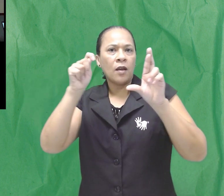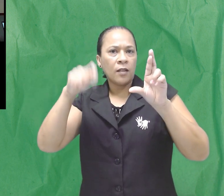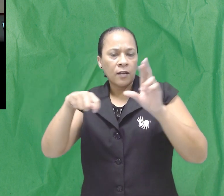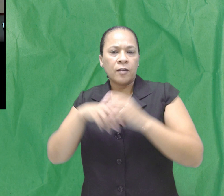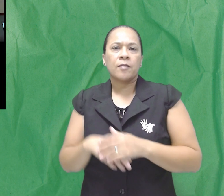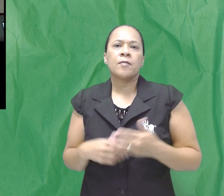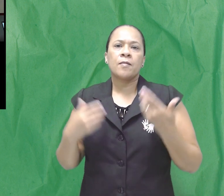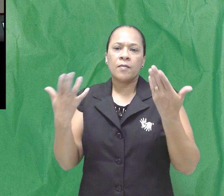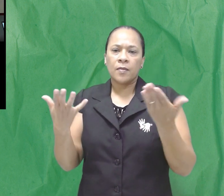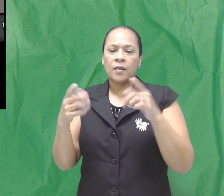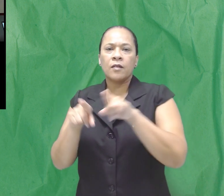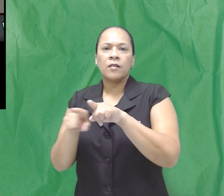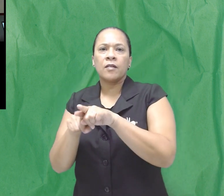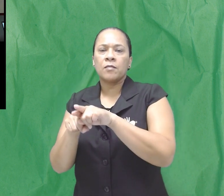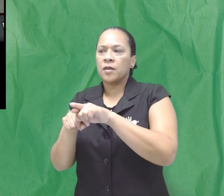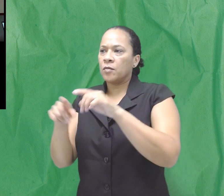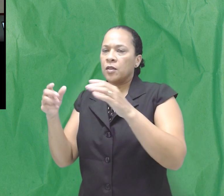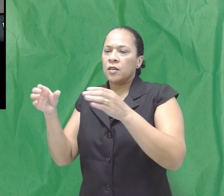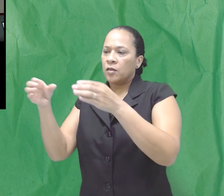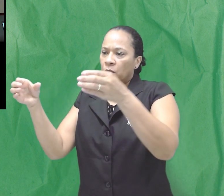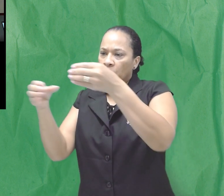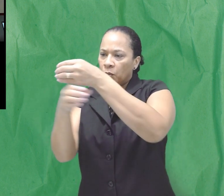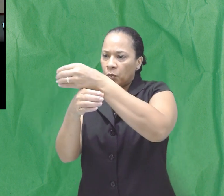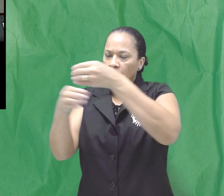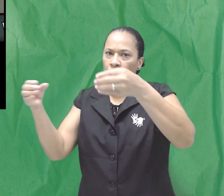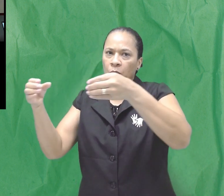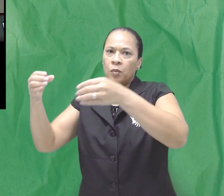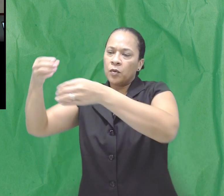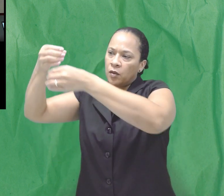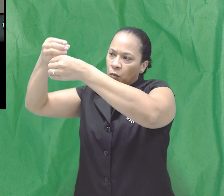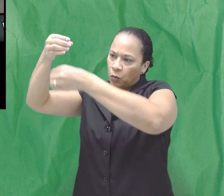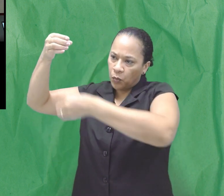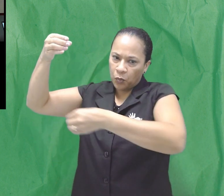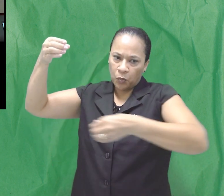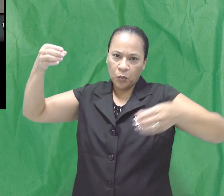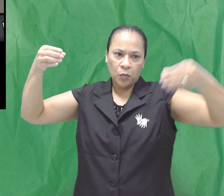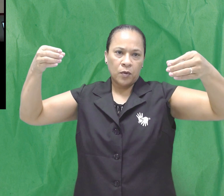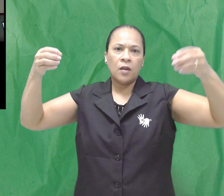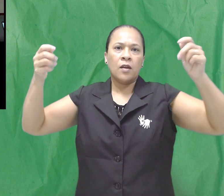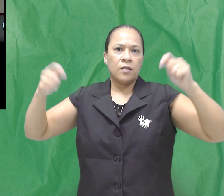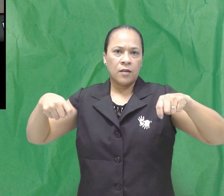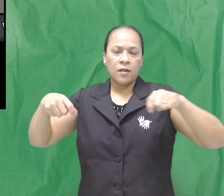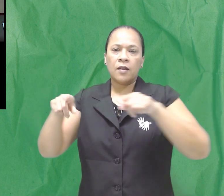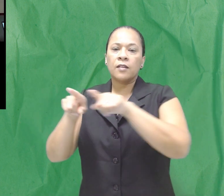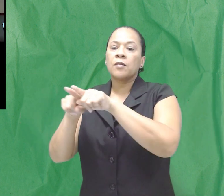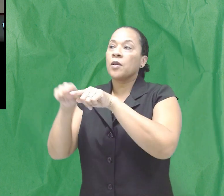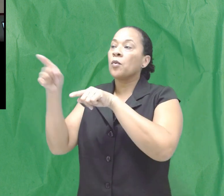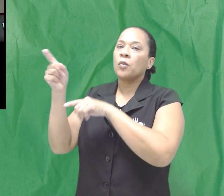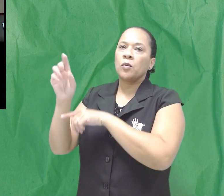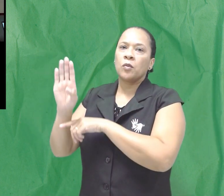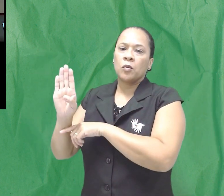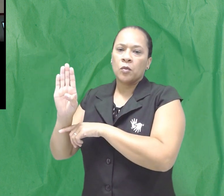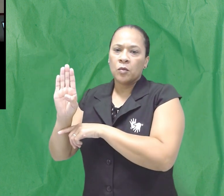para transferência de líquidos de um recipiente para o outro, e também processos de filtrações simples. Temos o funil de